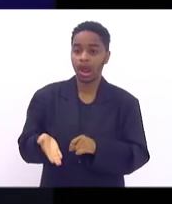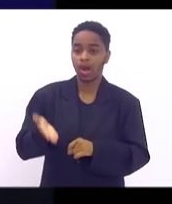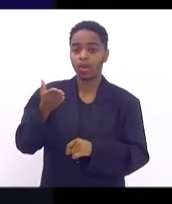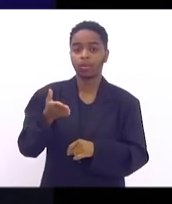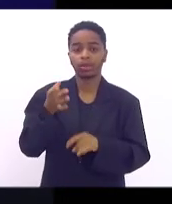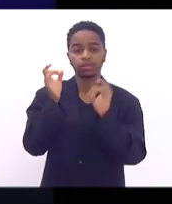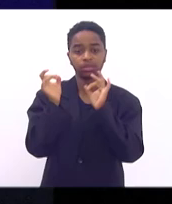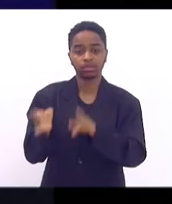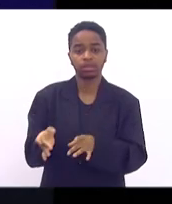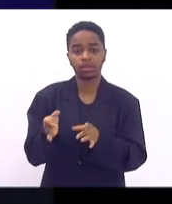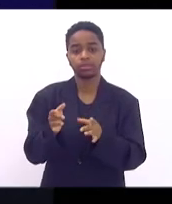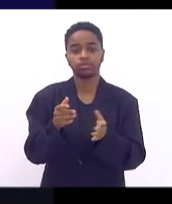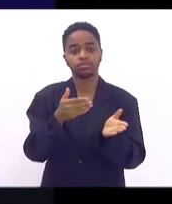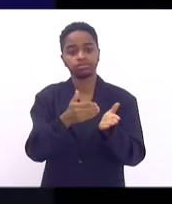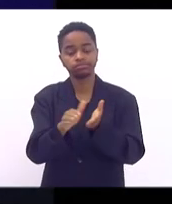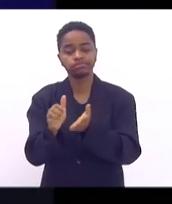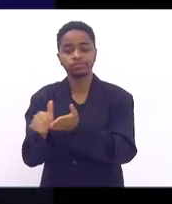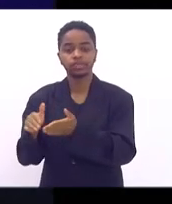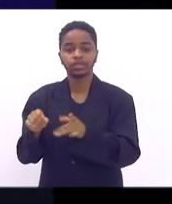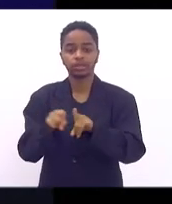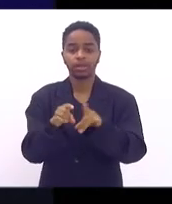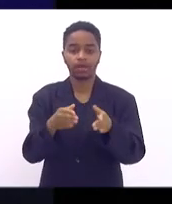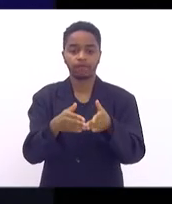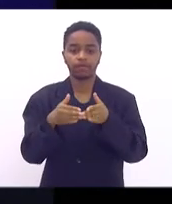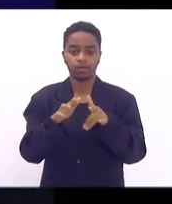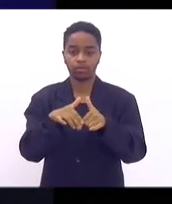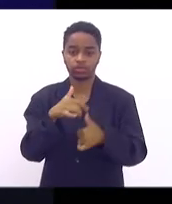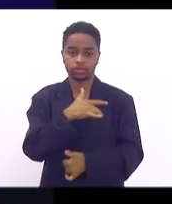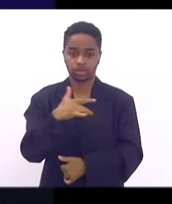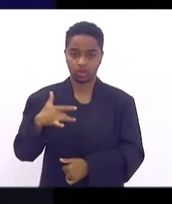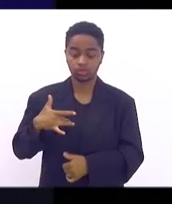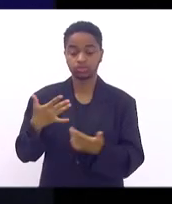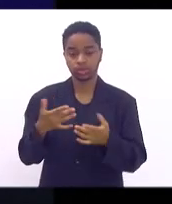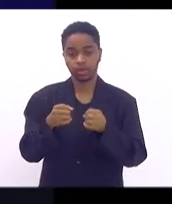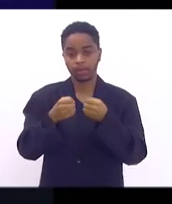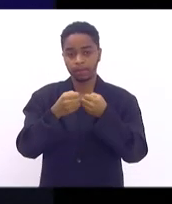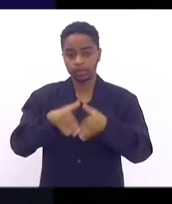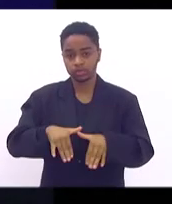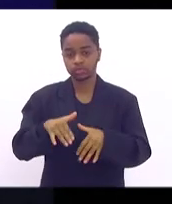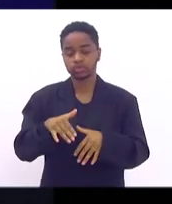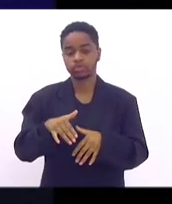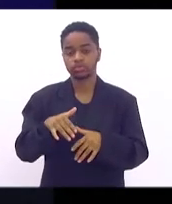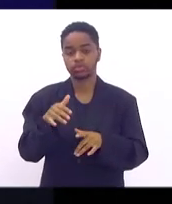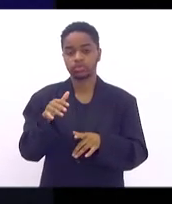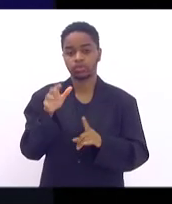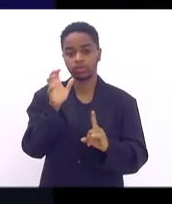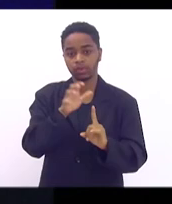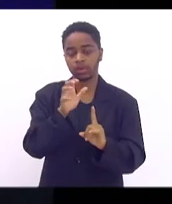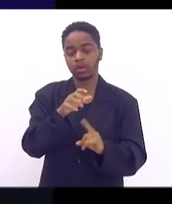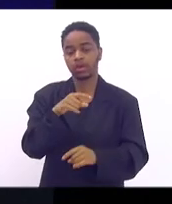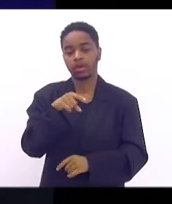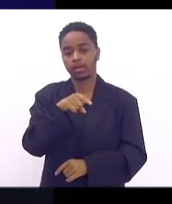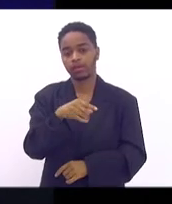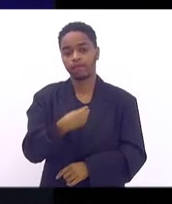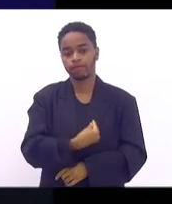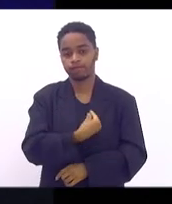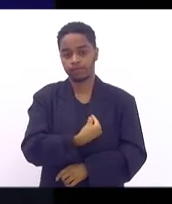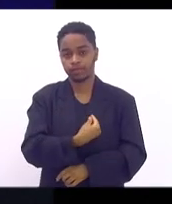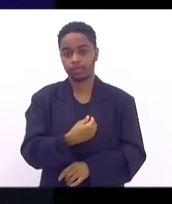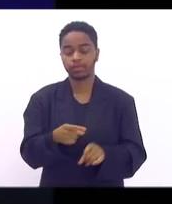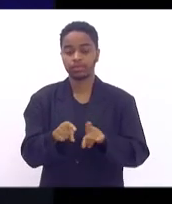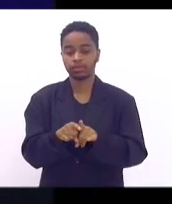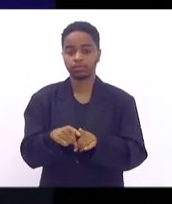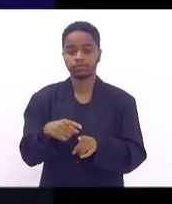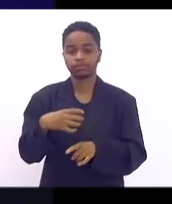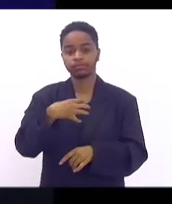demissões, afastamentos por motivo de saúde. Então, isso é um impacto emocional muito grande na vida de uma pessoa, de uma mulher. Ideação